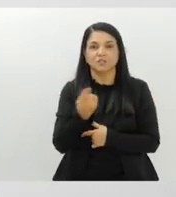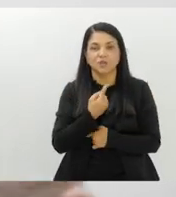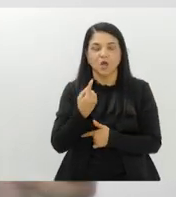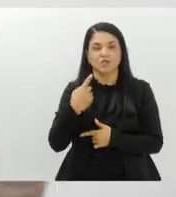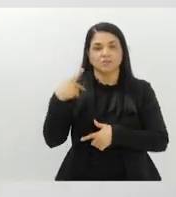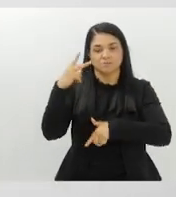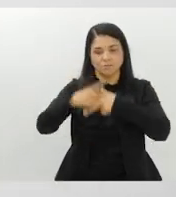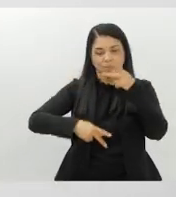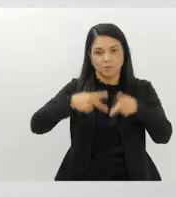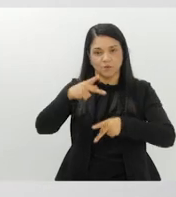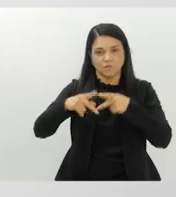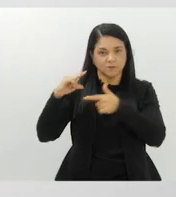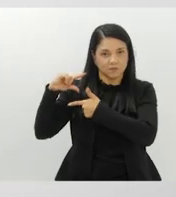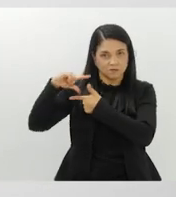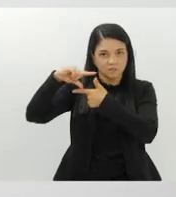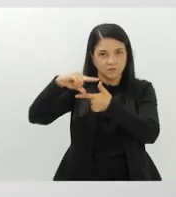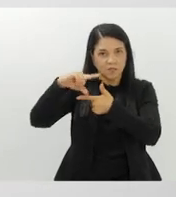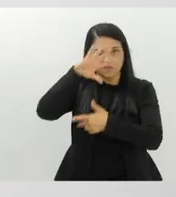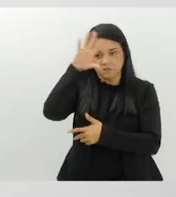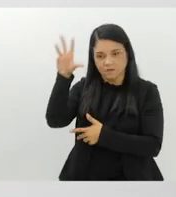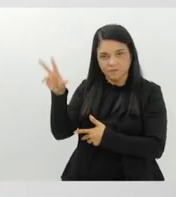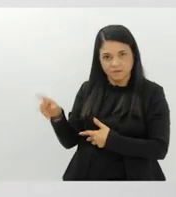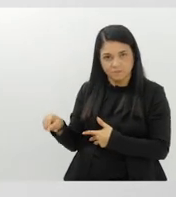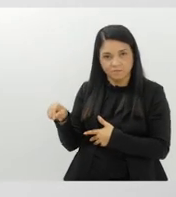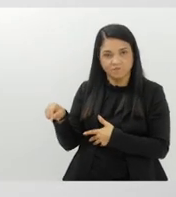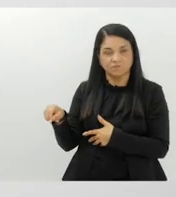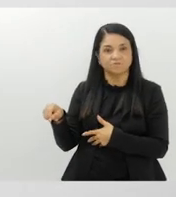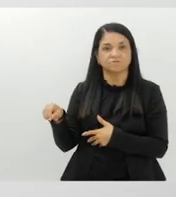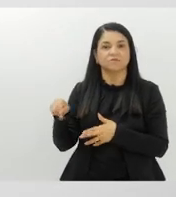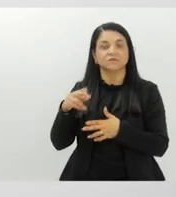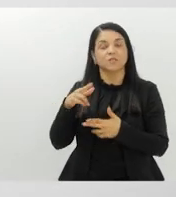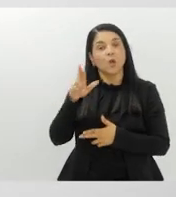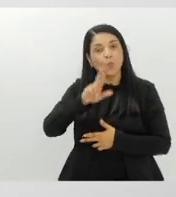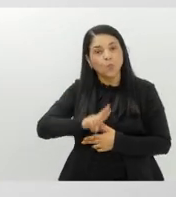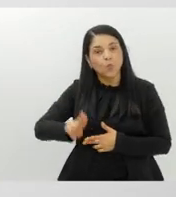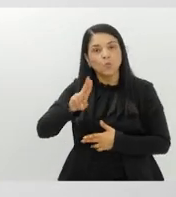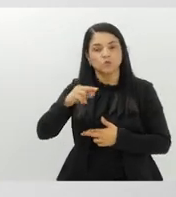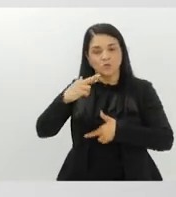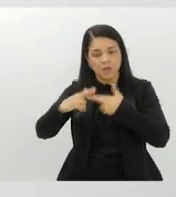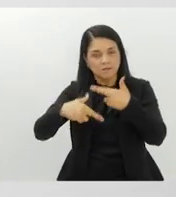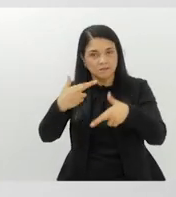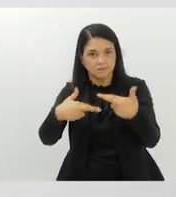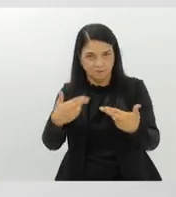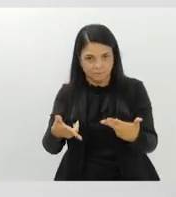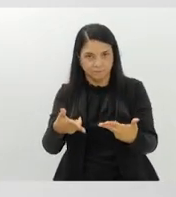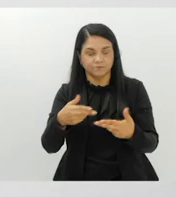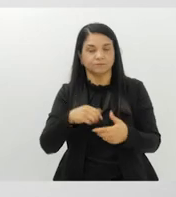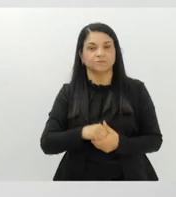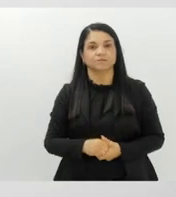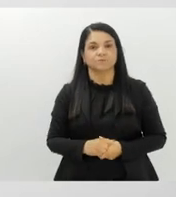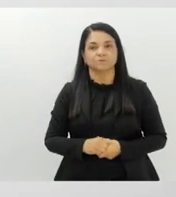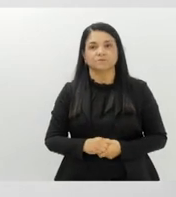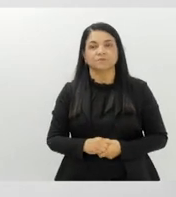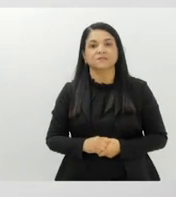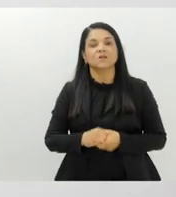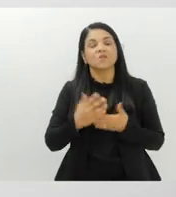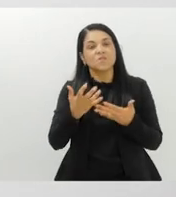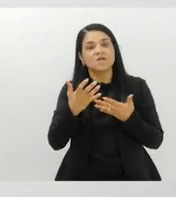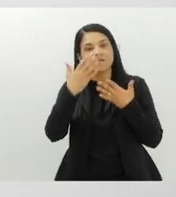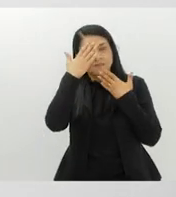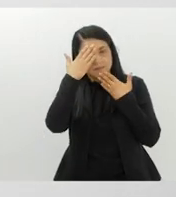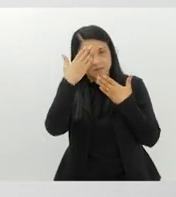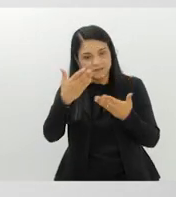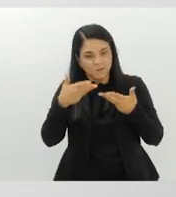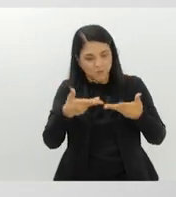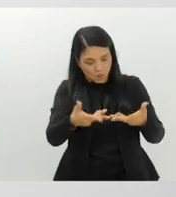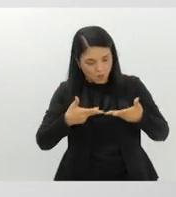os povos tradicionais de matriz africana, a partir dessa reutilização. Então, eu gostaria aqui de agradecer pelo